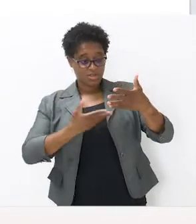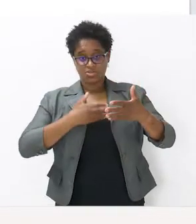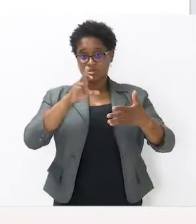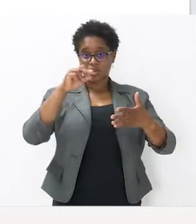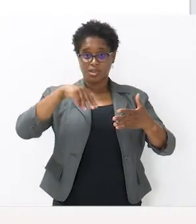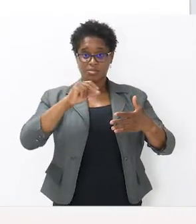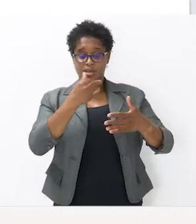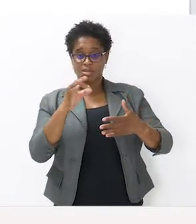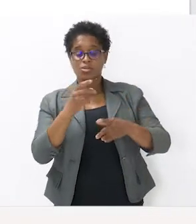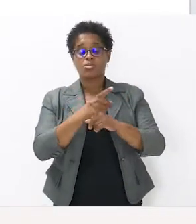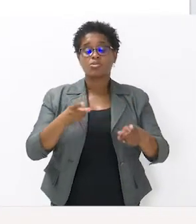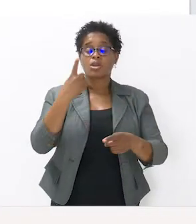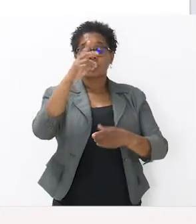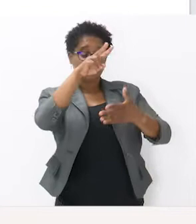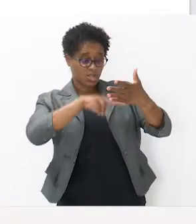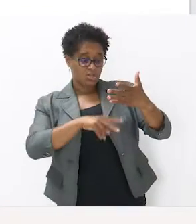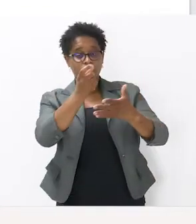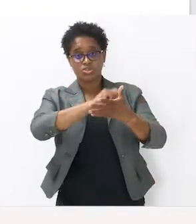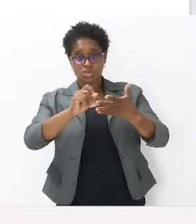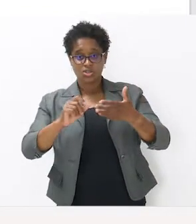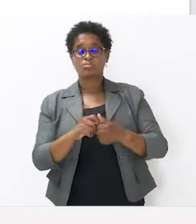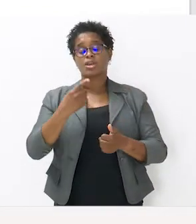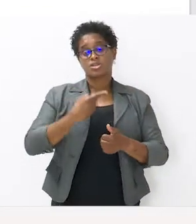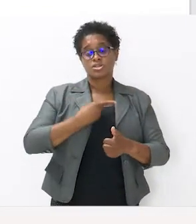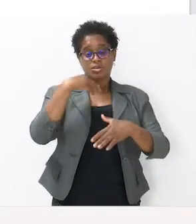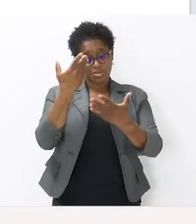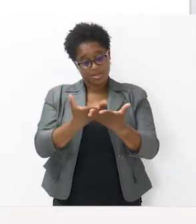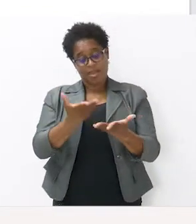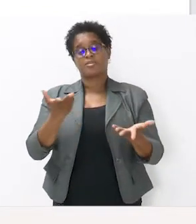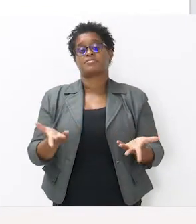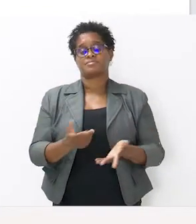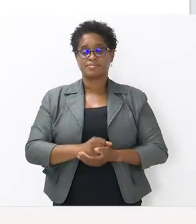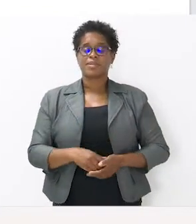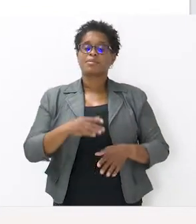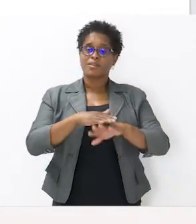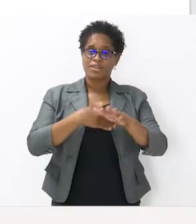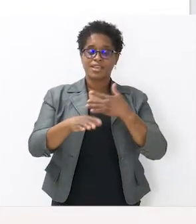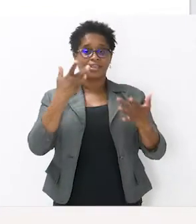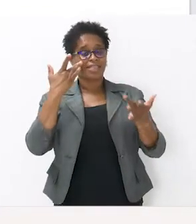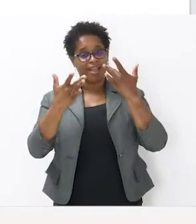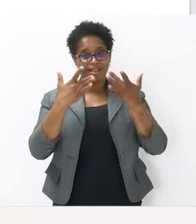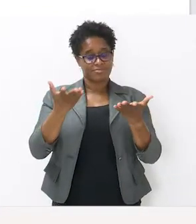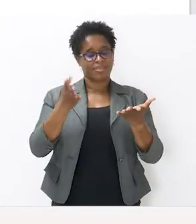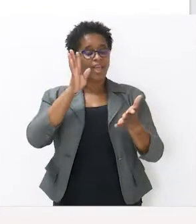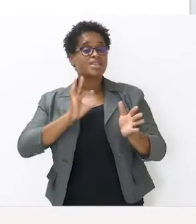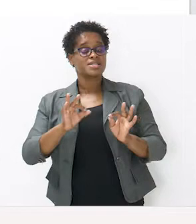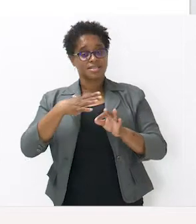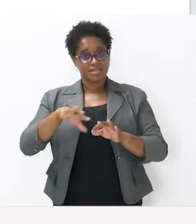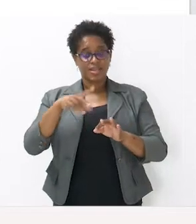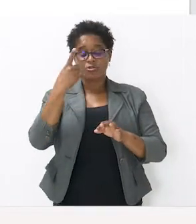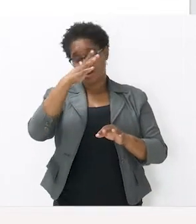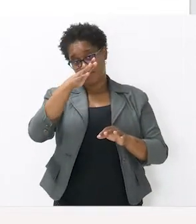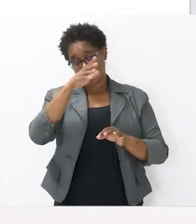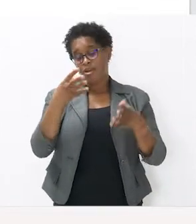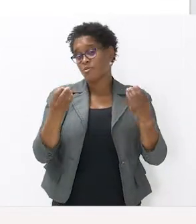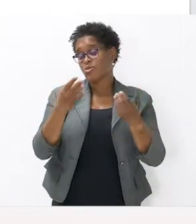quê? Porque é um texto que foi escrito para ser representado, para fazer teatro, se assim quiserem, que é uma atividade